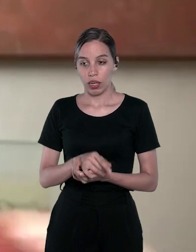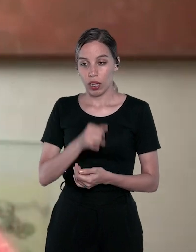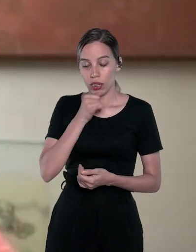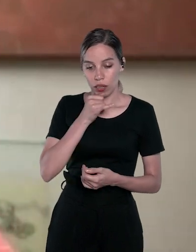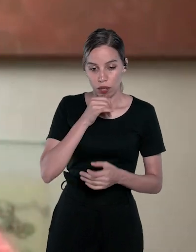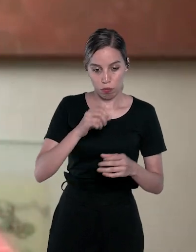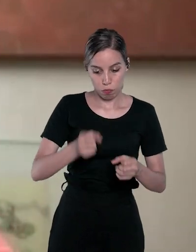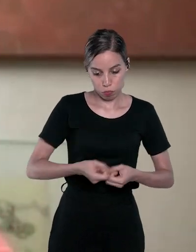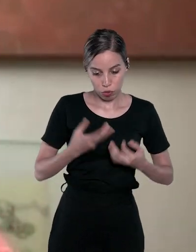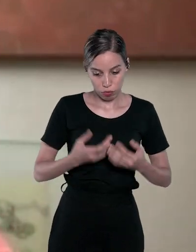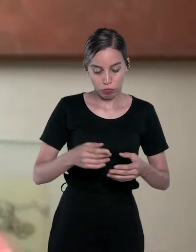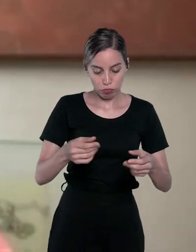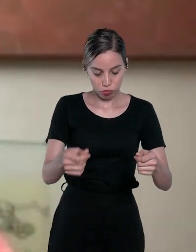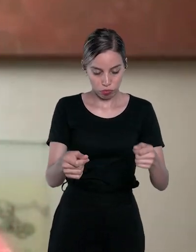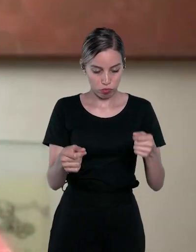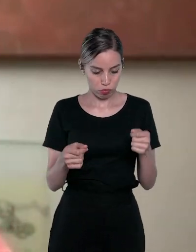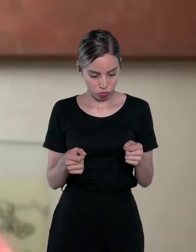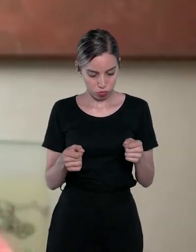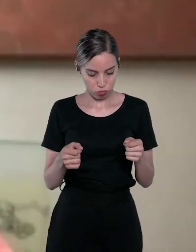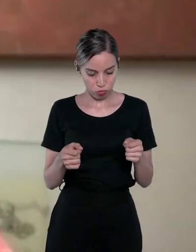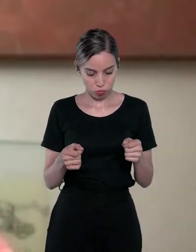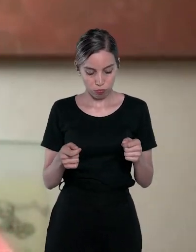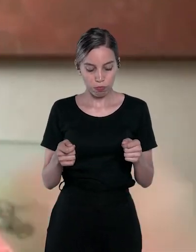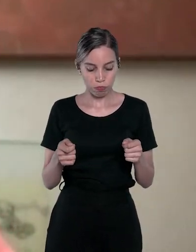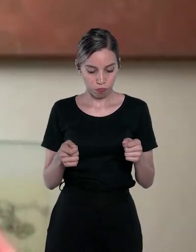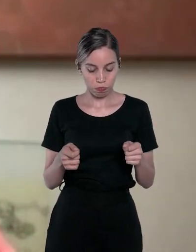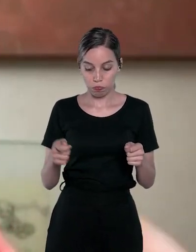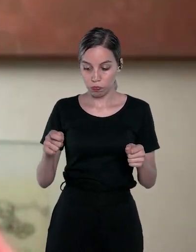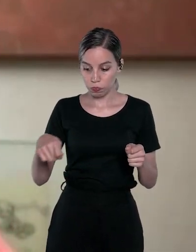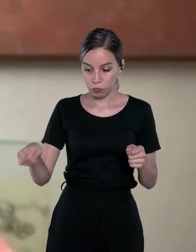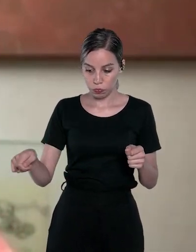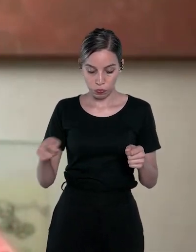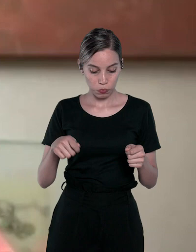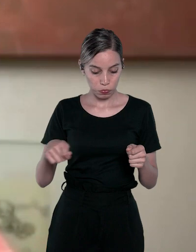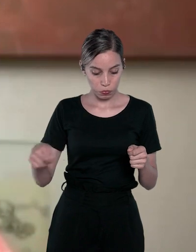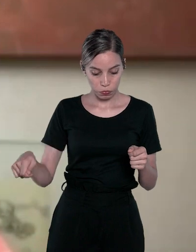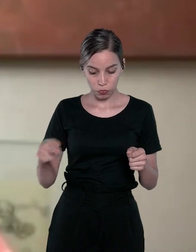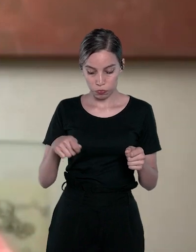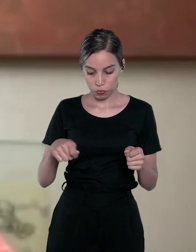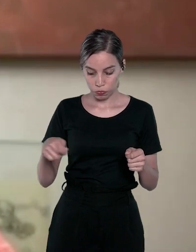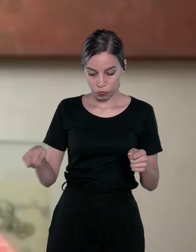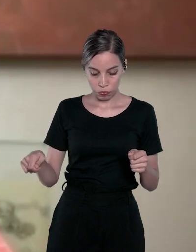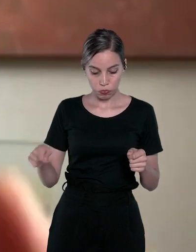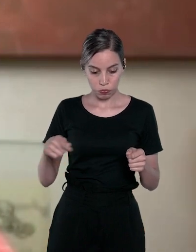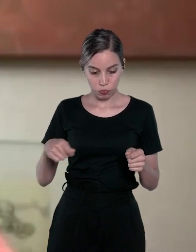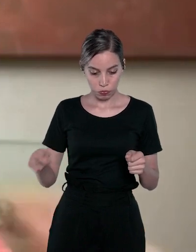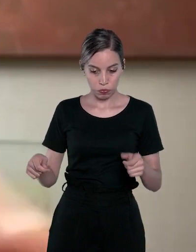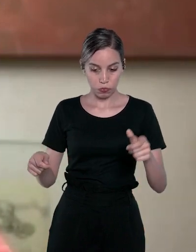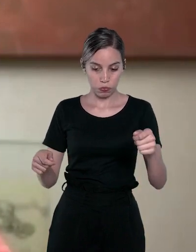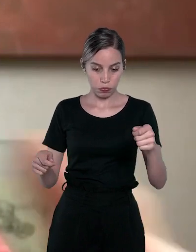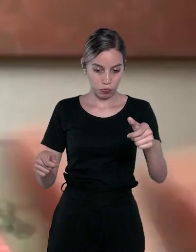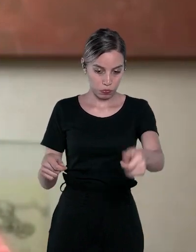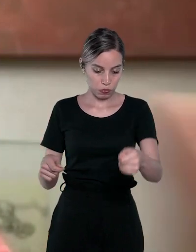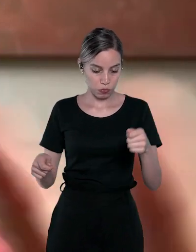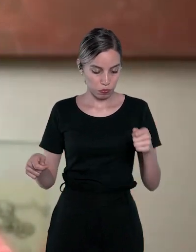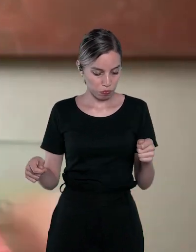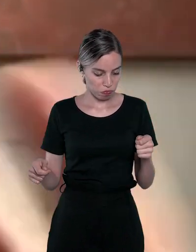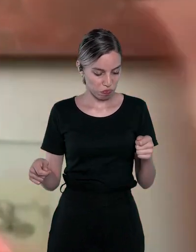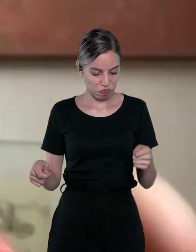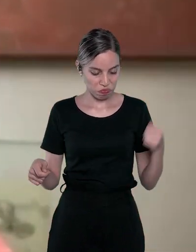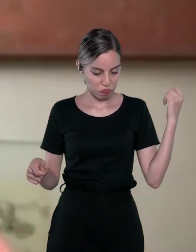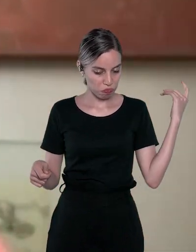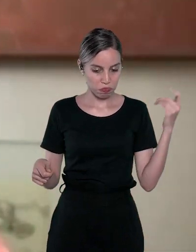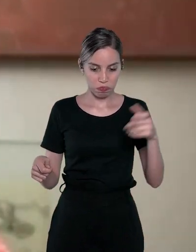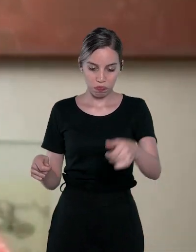ia comentando na medida do possível, né, porque eu recebia uma correspondência enorme, ele selecionava uns 10